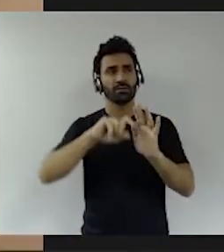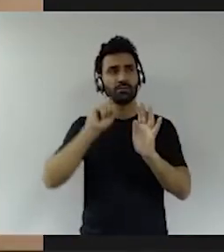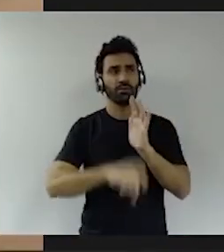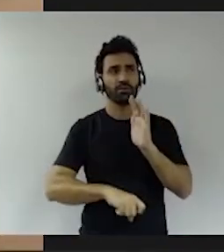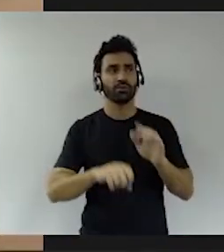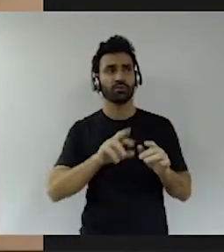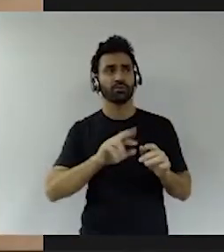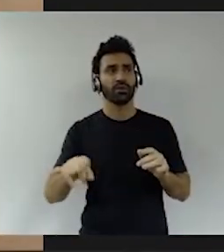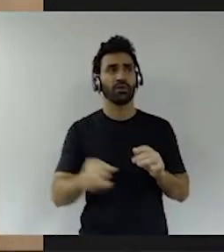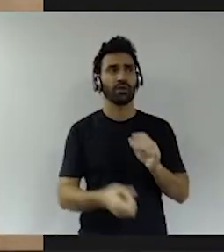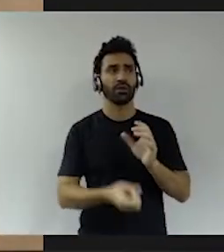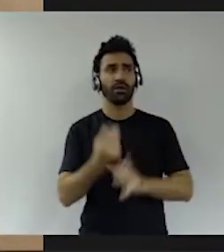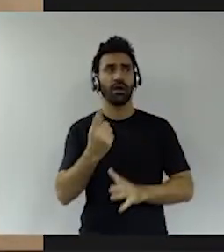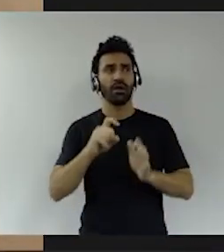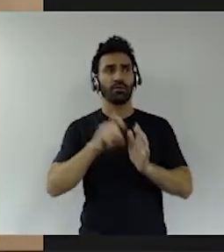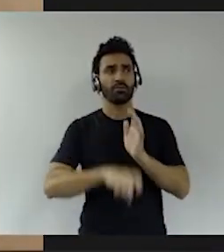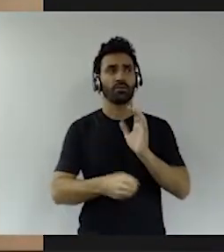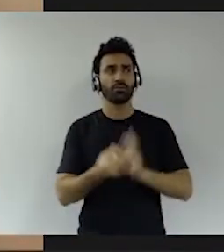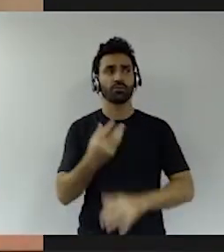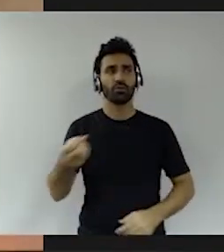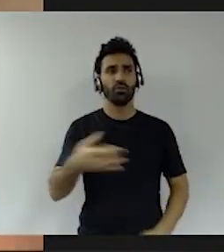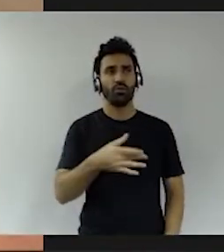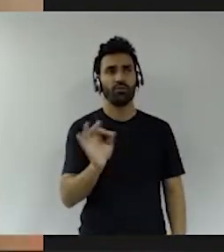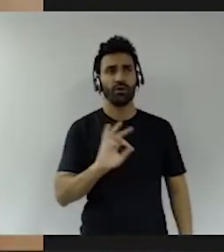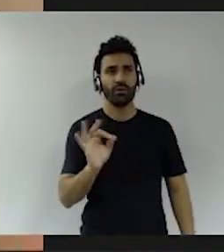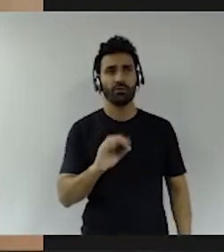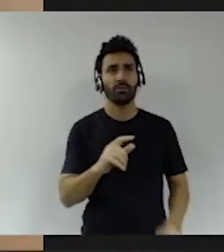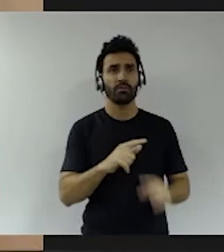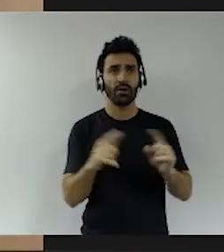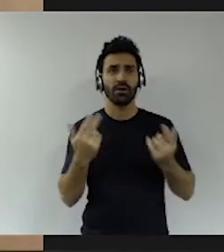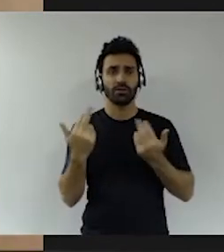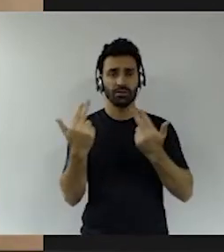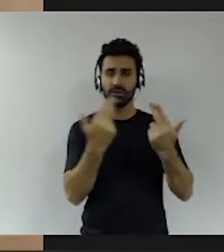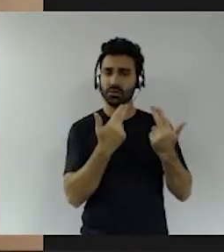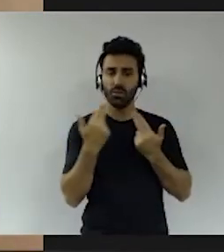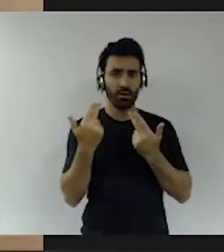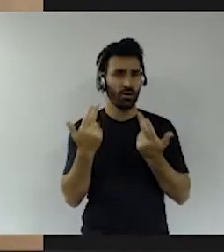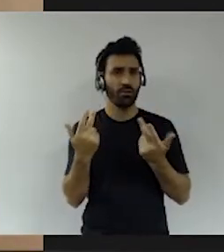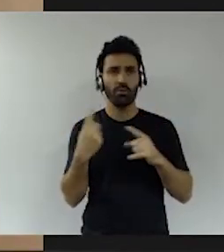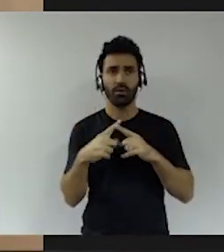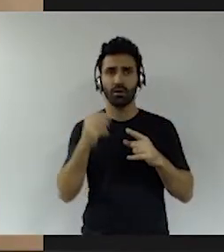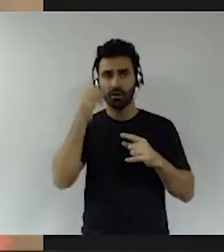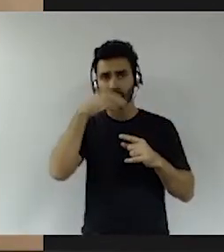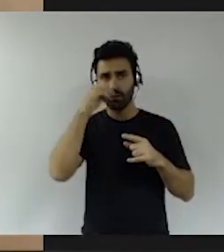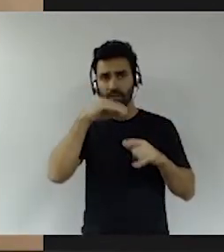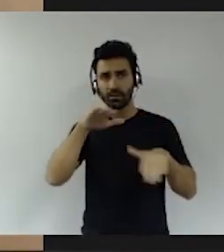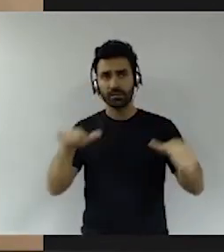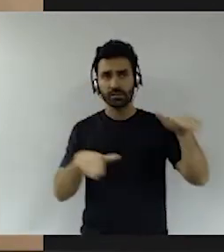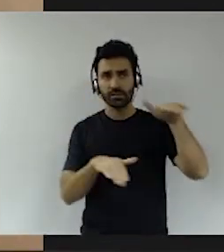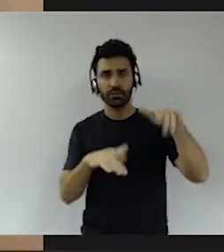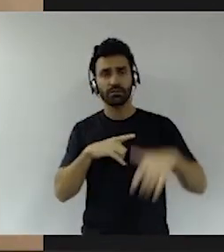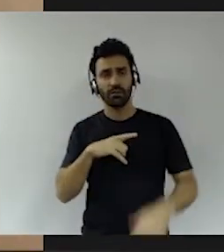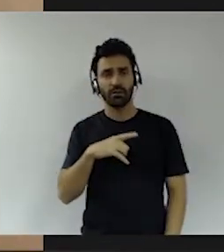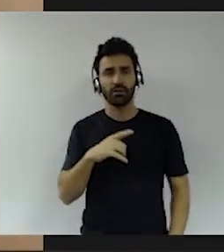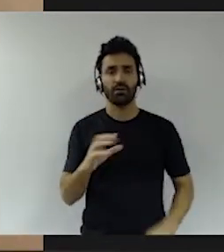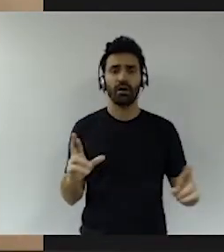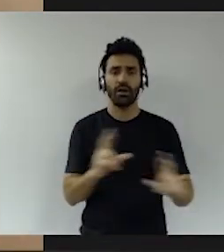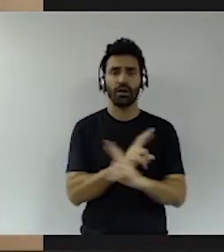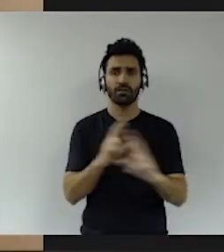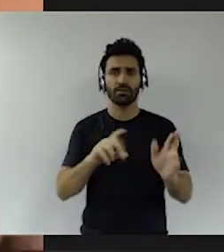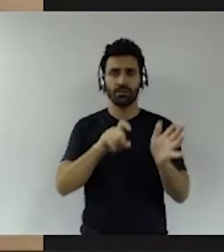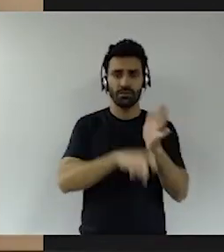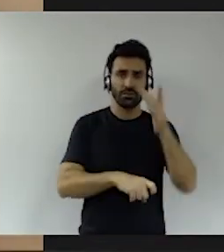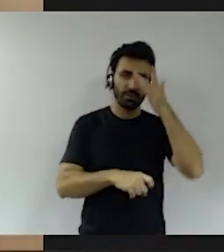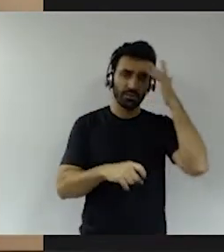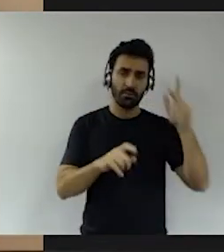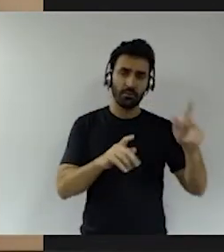criar impostos, mas que a gente possa realmente igualar um pouco essa desigual relação tributária que existe entre o